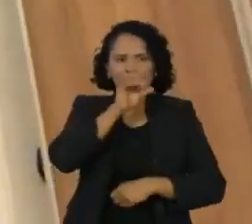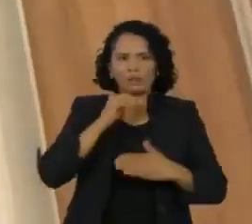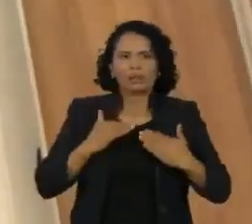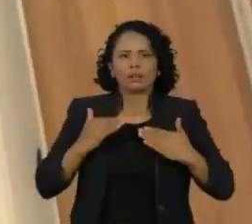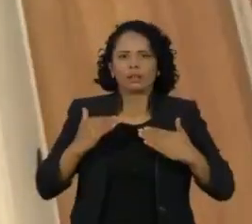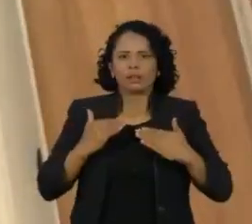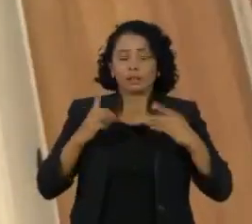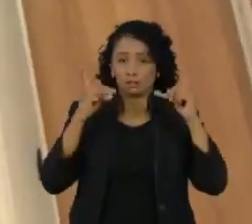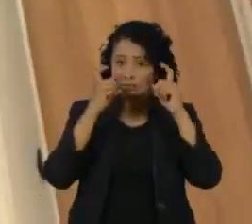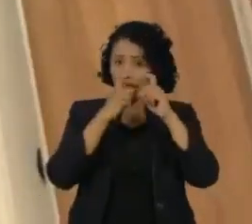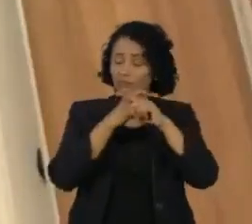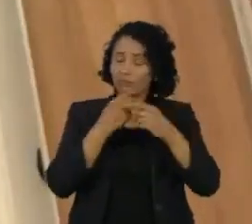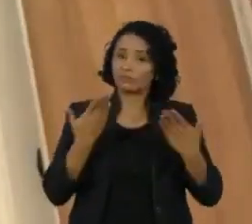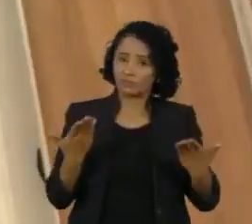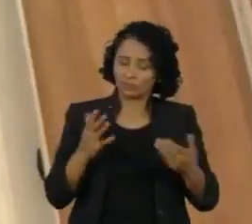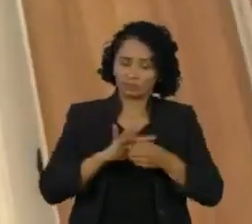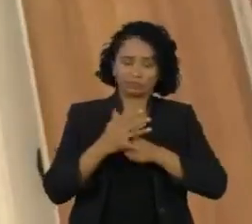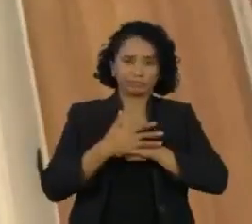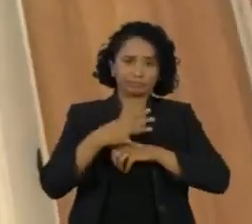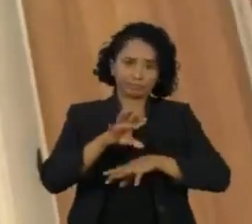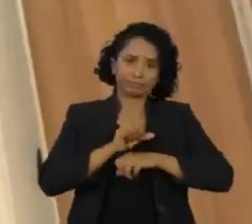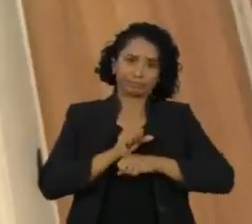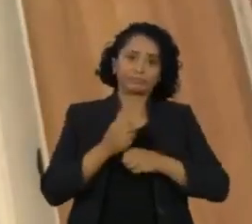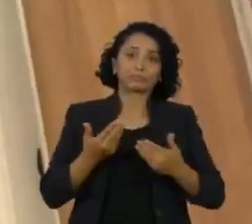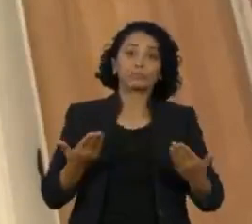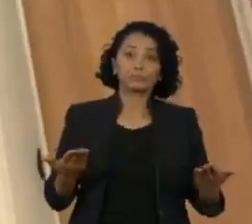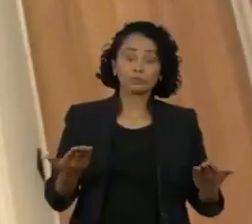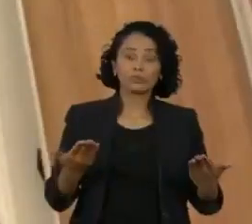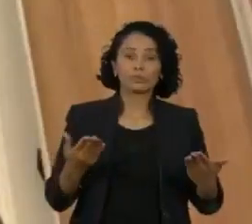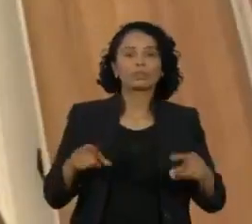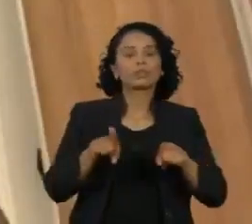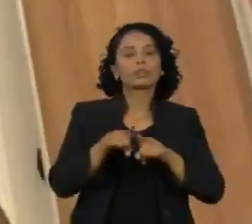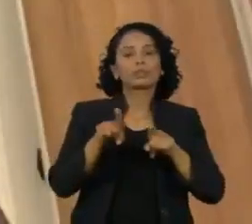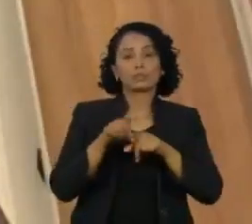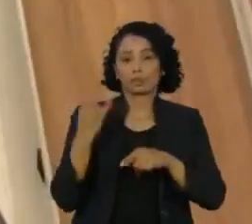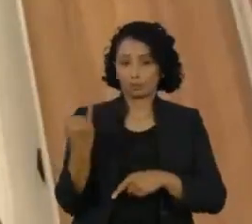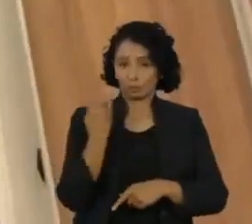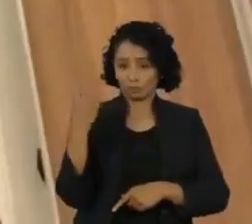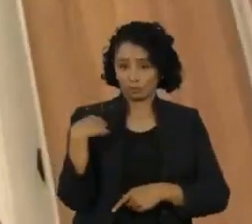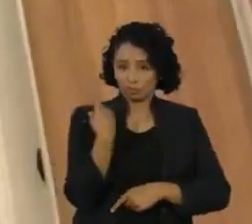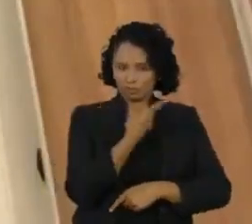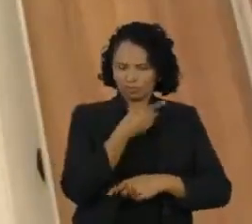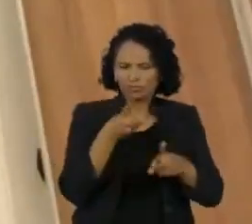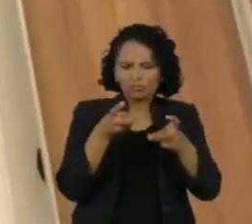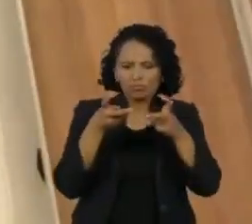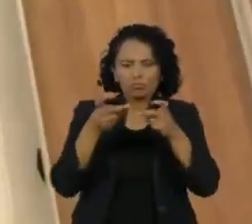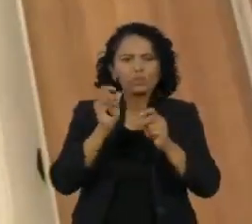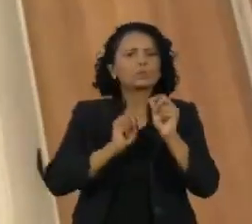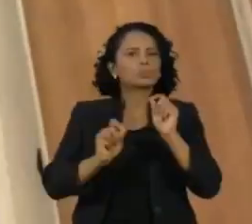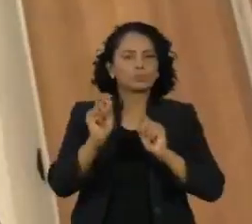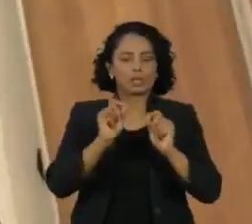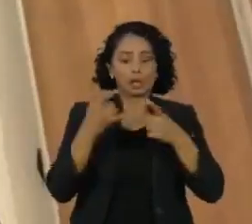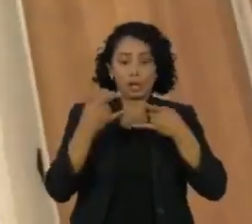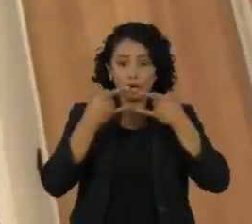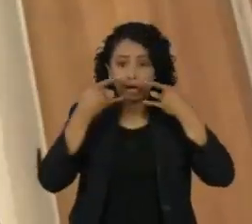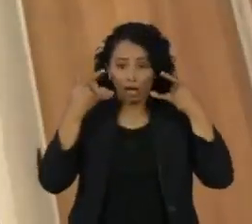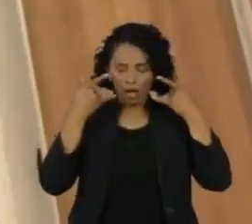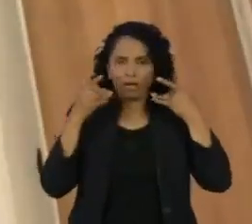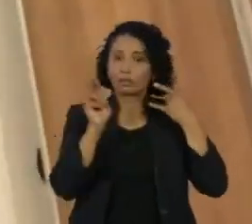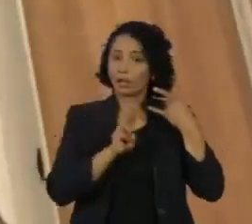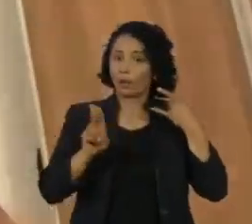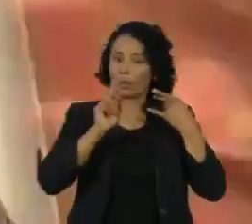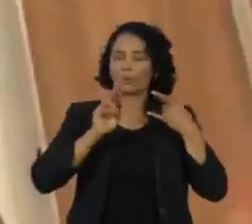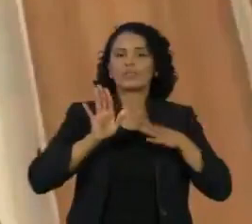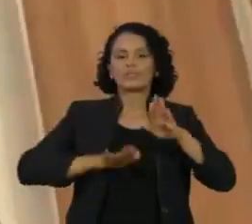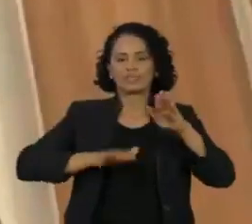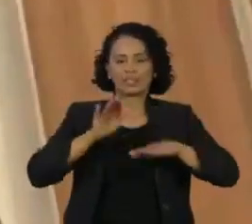doença. Outra coisa que é importante a gente notar é que a questão do uso de máscara, né? Então, quem fuma acaba usando muito menos máscara, né?